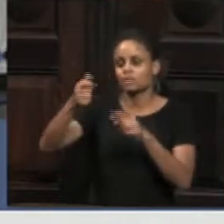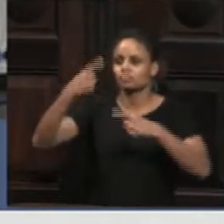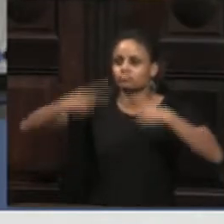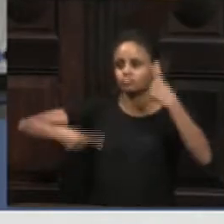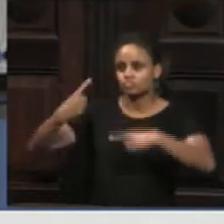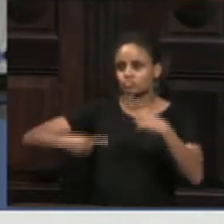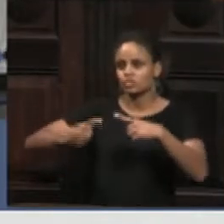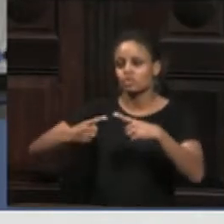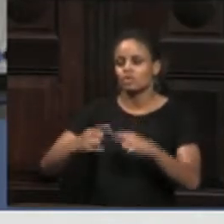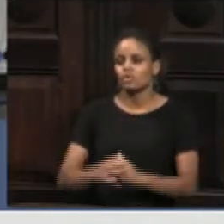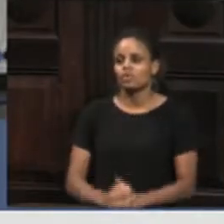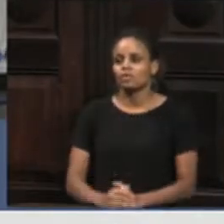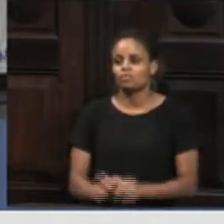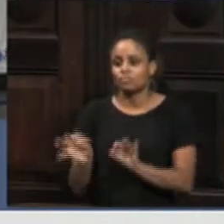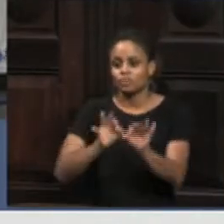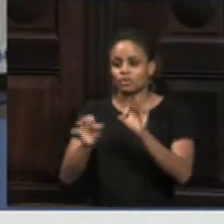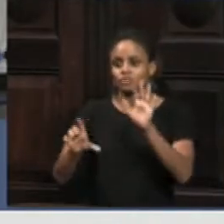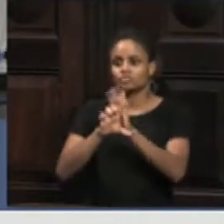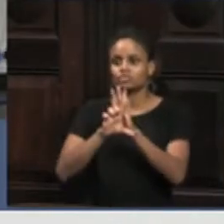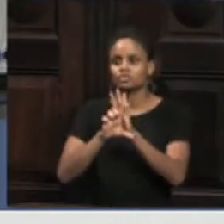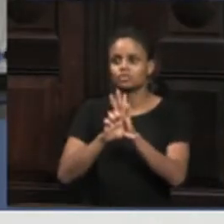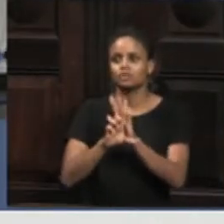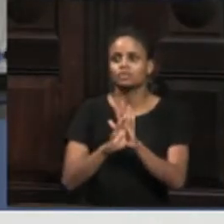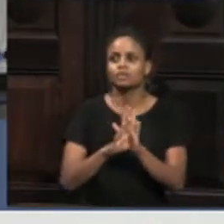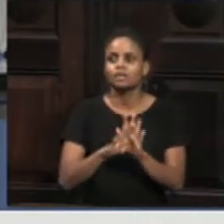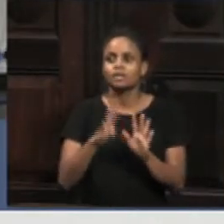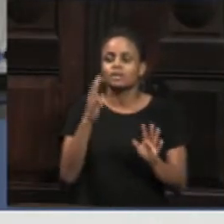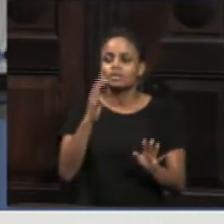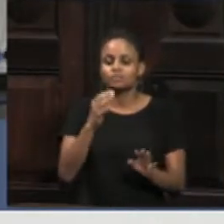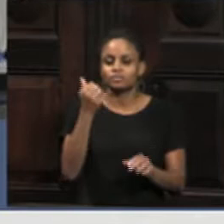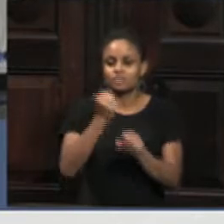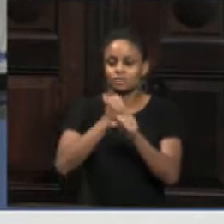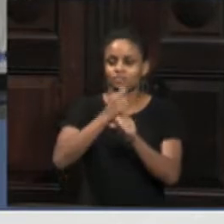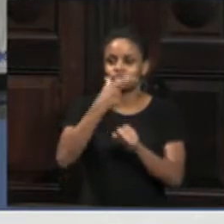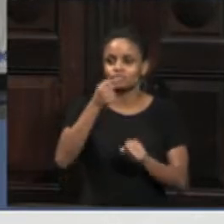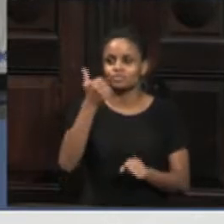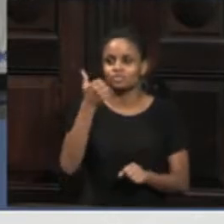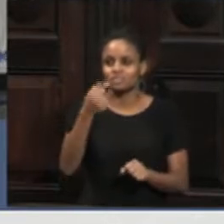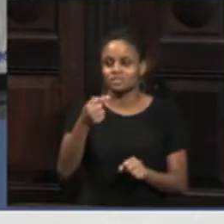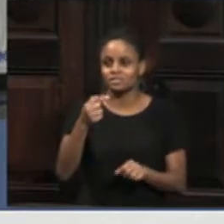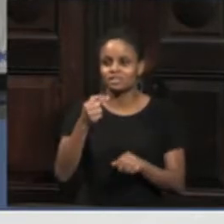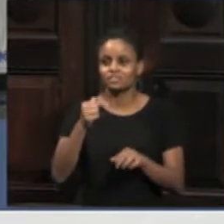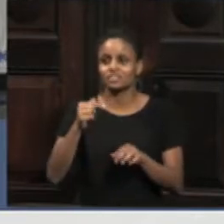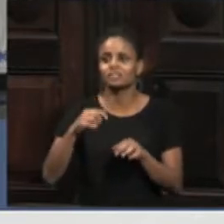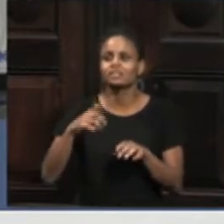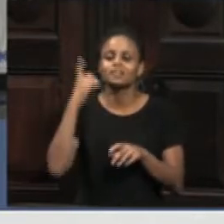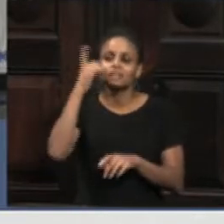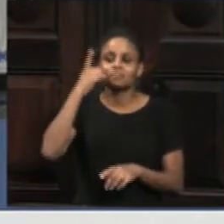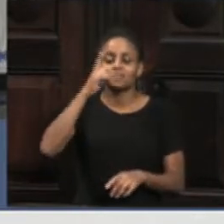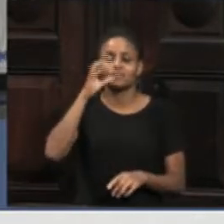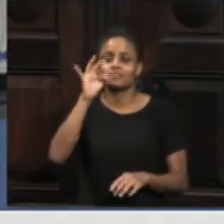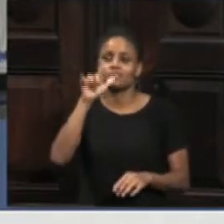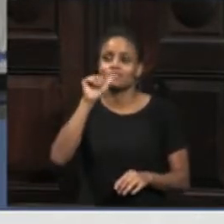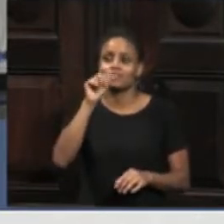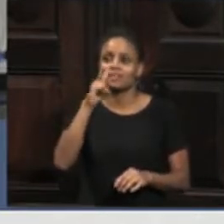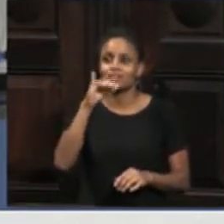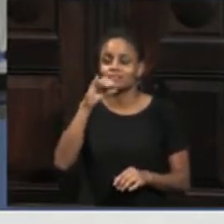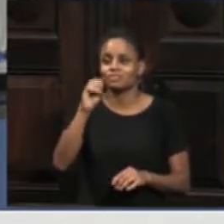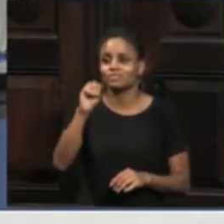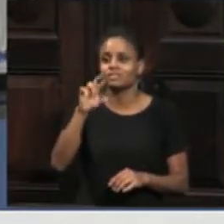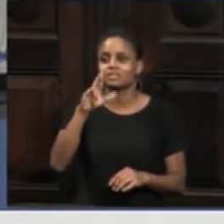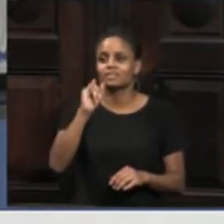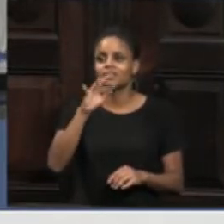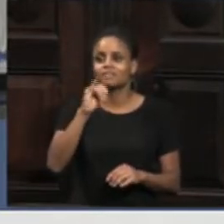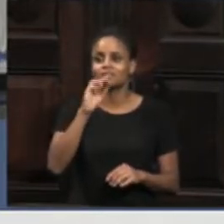discussão projeto de lei 3389 de 2017, de autoria do deputado Flávio Serafini, que classifica Niterói